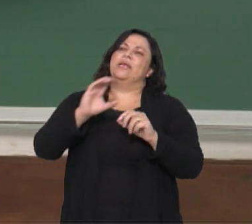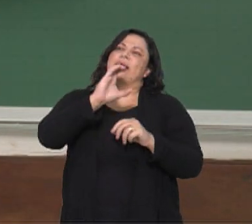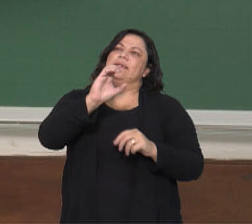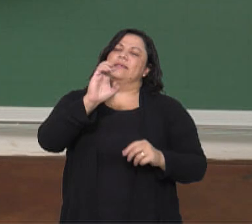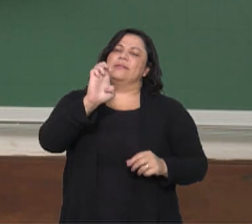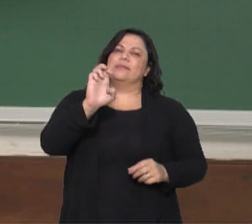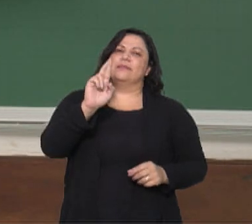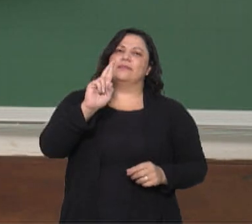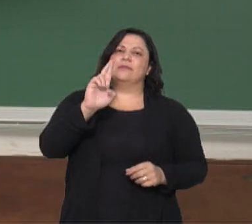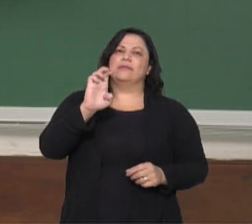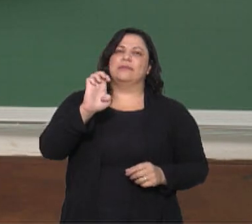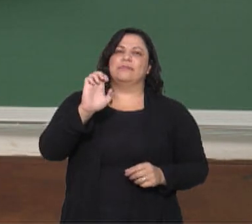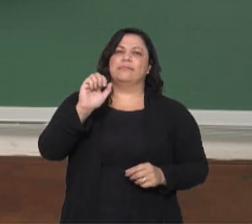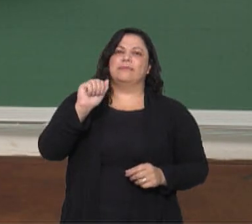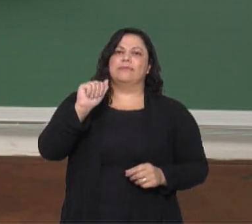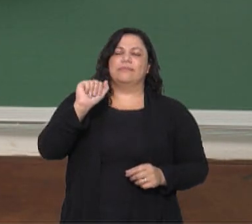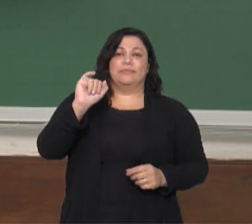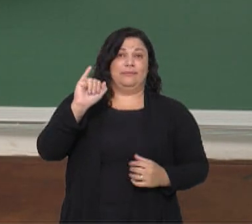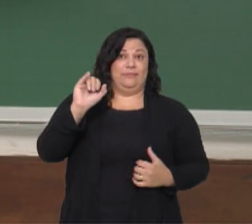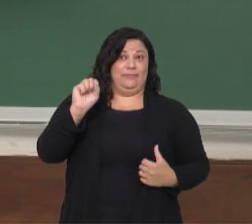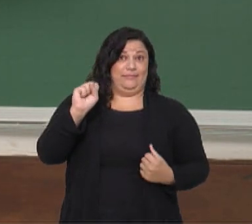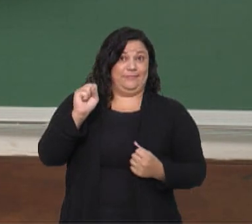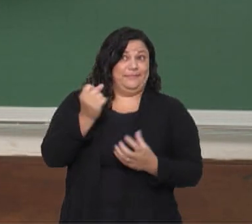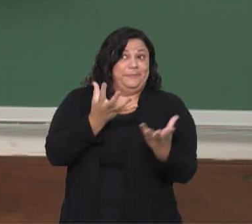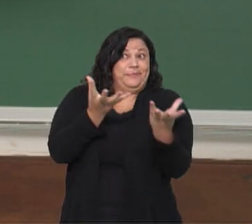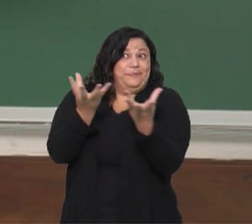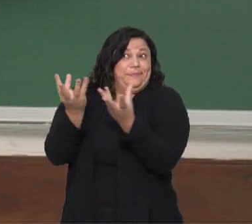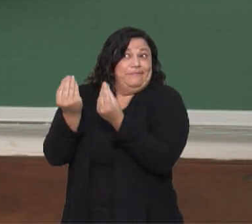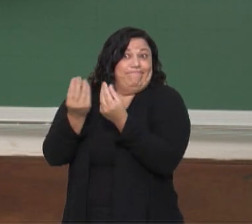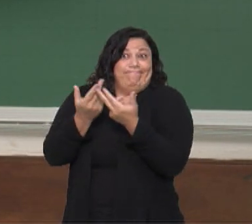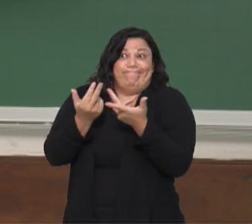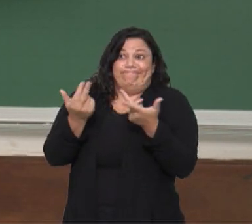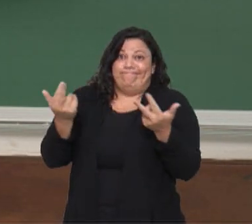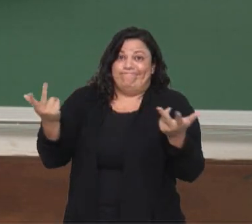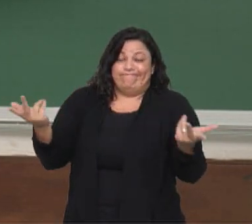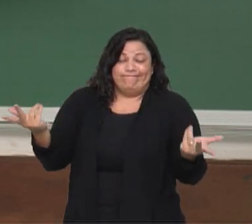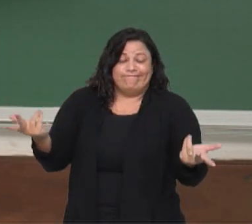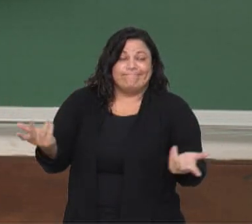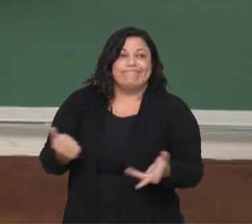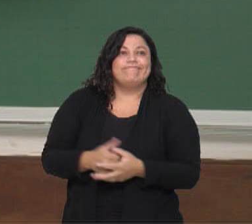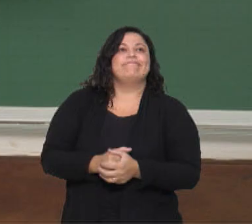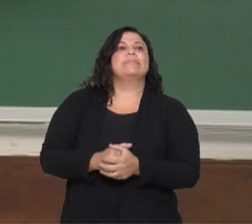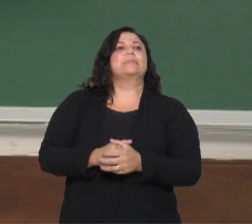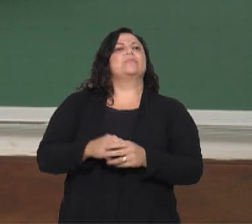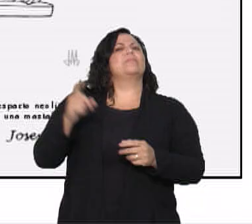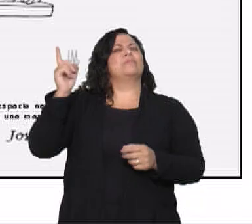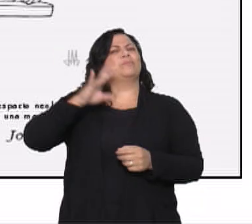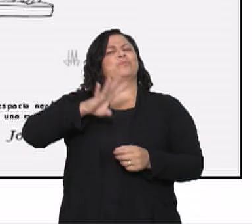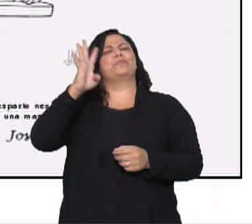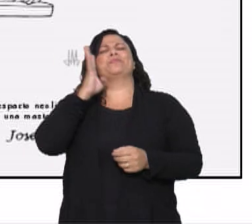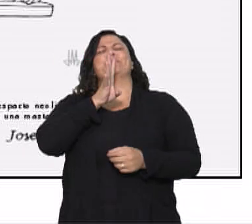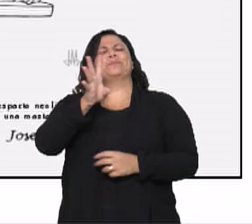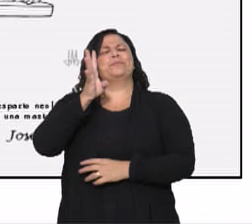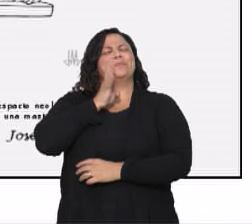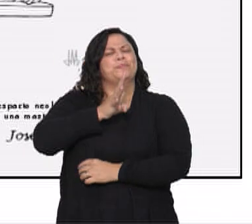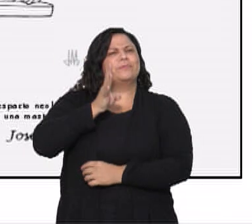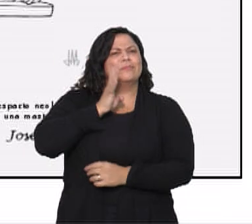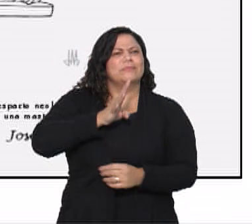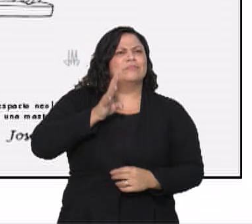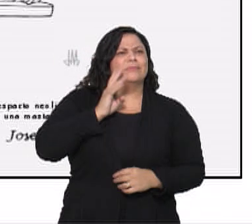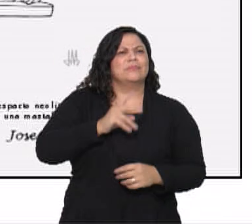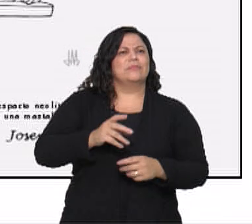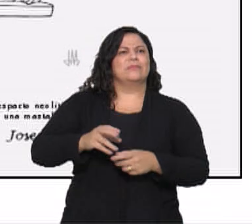do planeta, inclusive na África. Então, meus amigos, está aqui, olha que bacana o